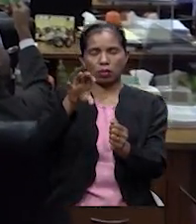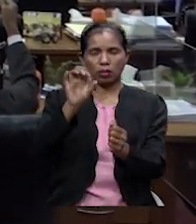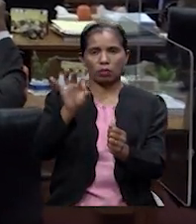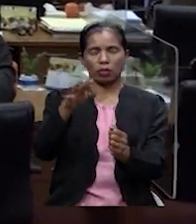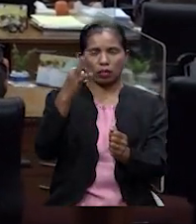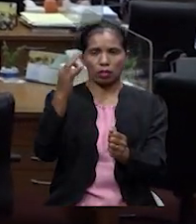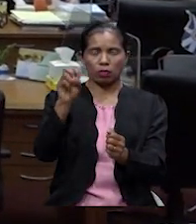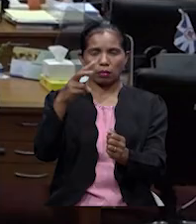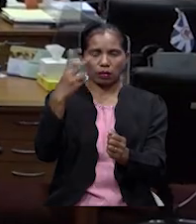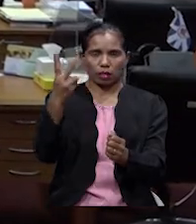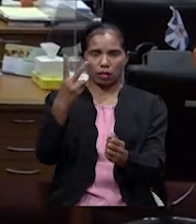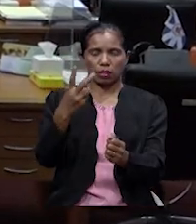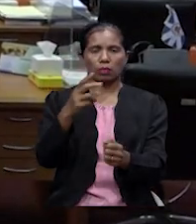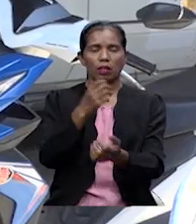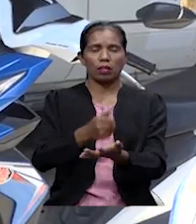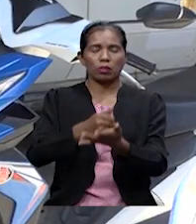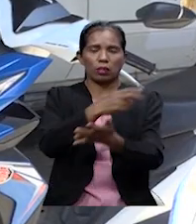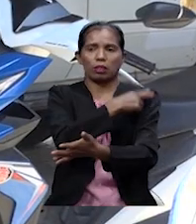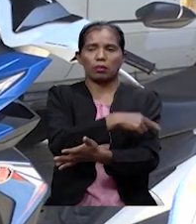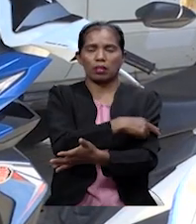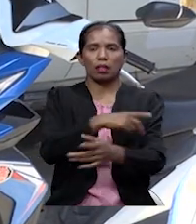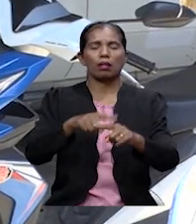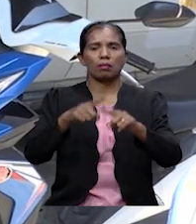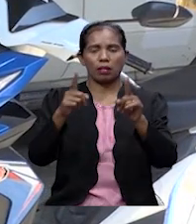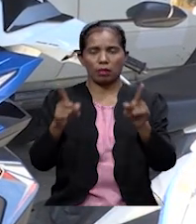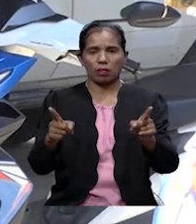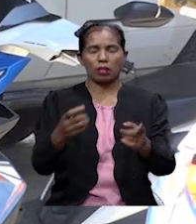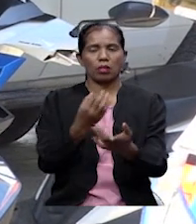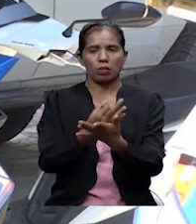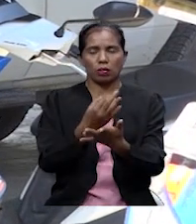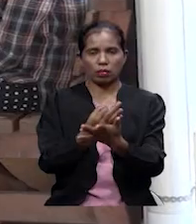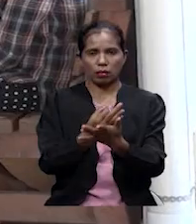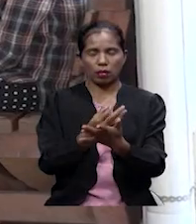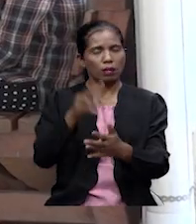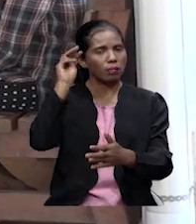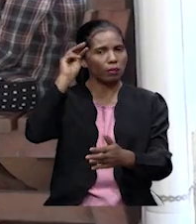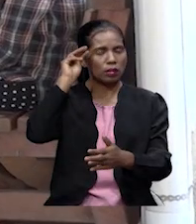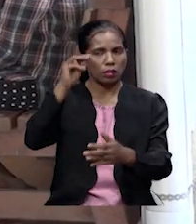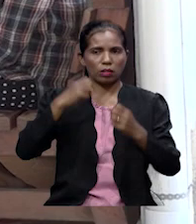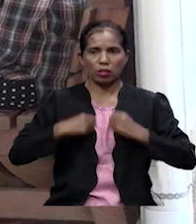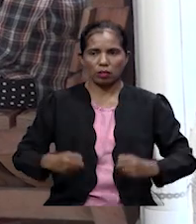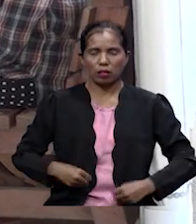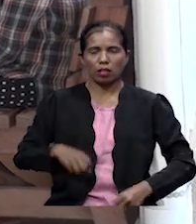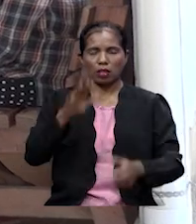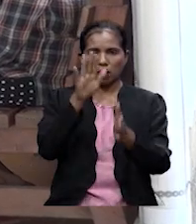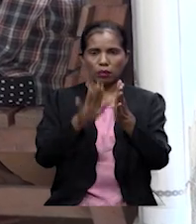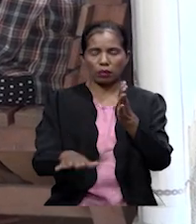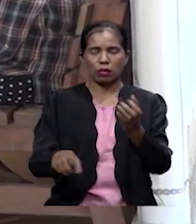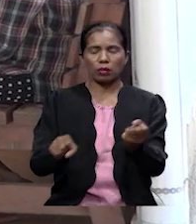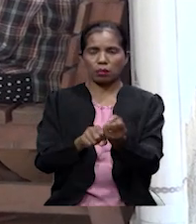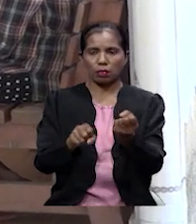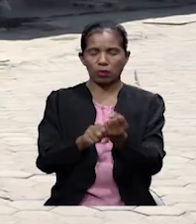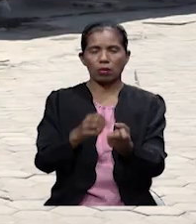liu, atu apoio clínica baru pite, mai be facto orçamento refere, Ministério Saúde halo redução, hodi apoio